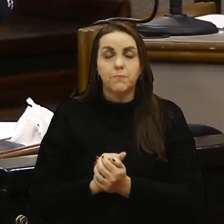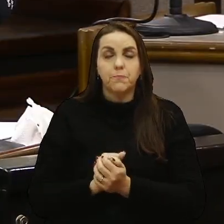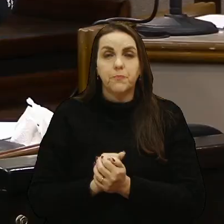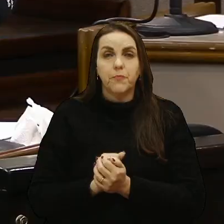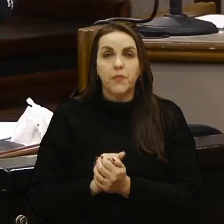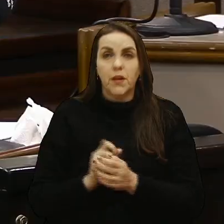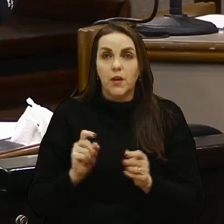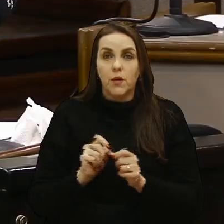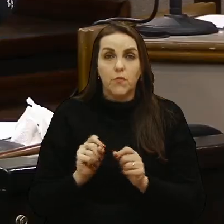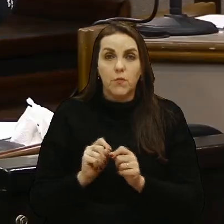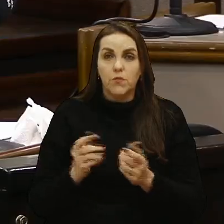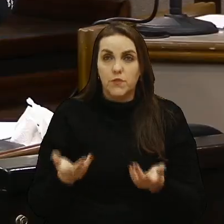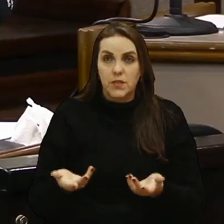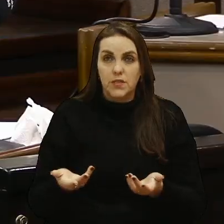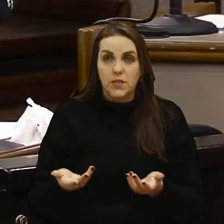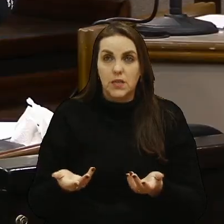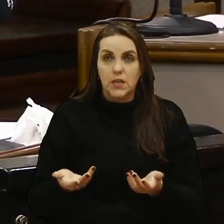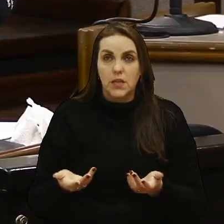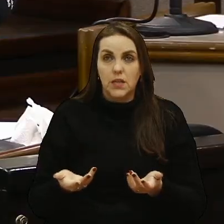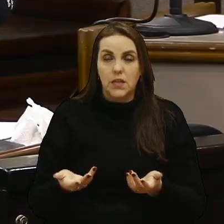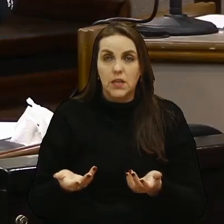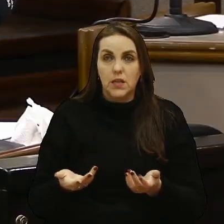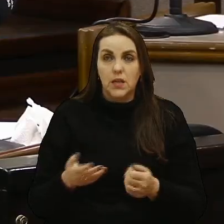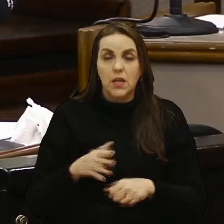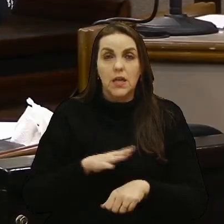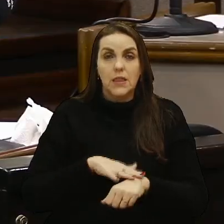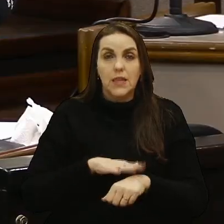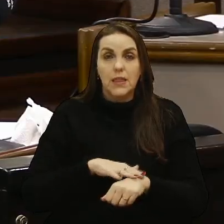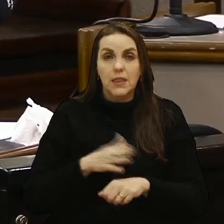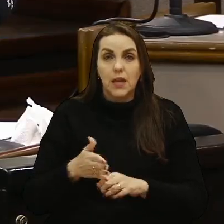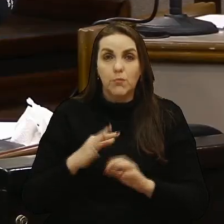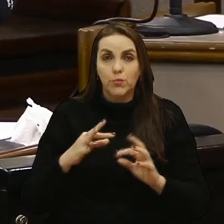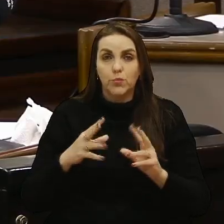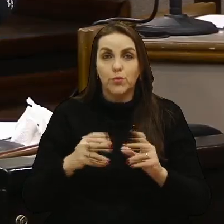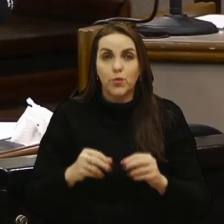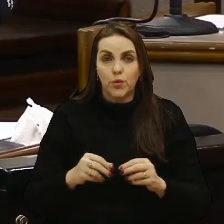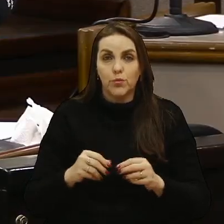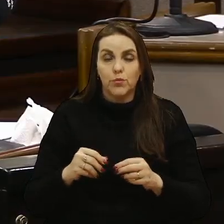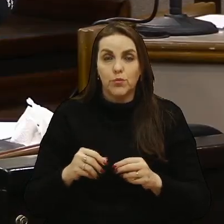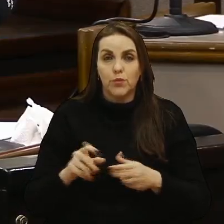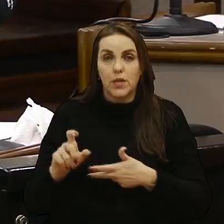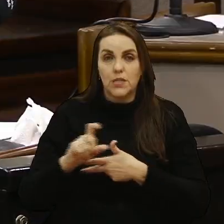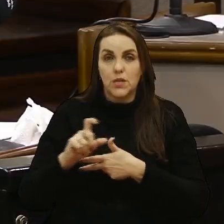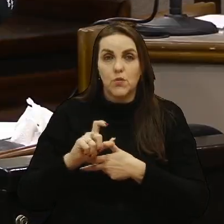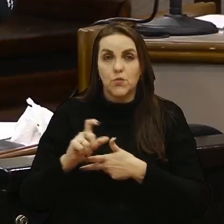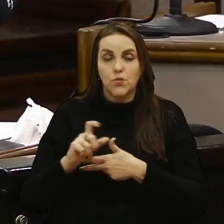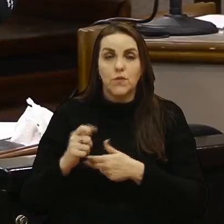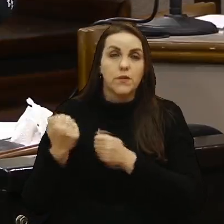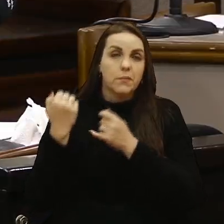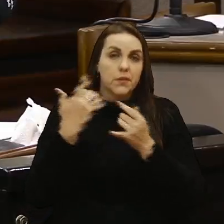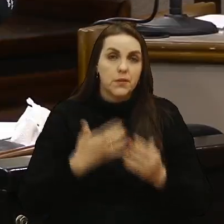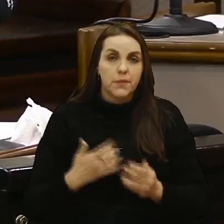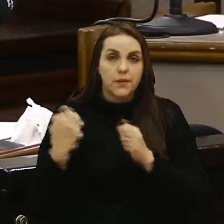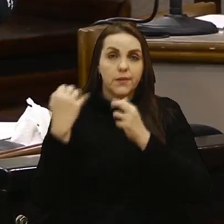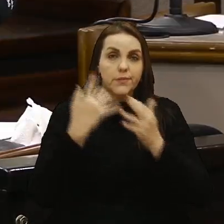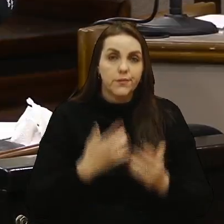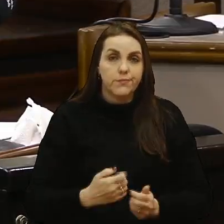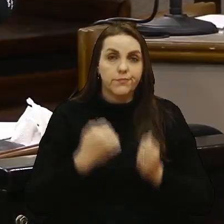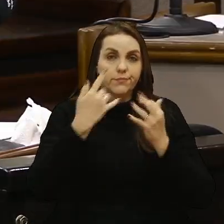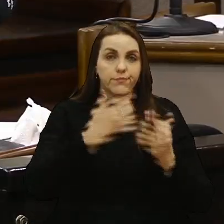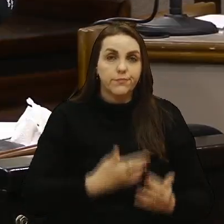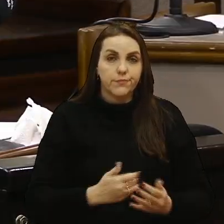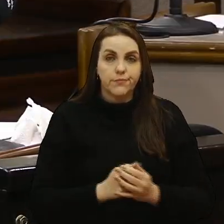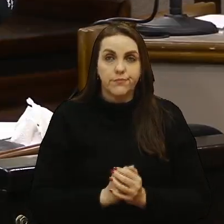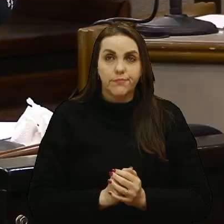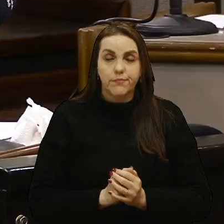aqui, tipo assim, ocupar o tempo todo do Executivo para ficar prestando contas. E mais, eu gostaria de